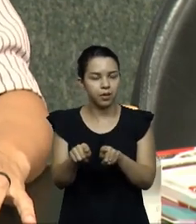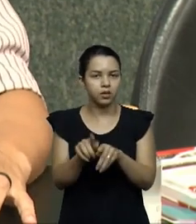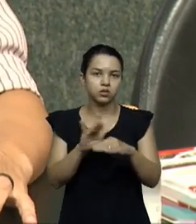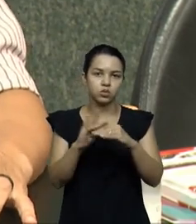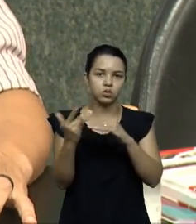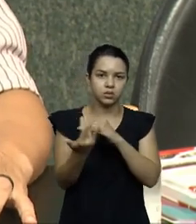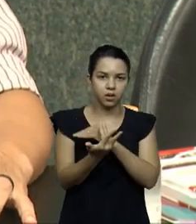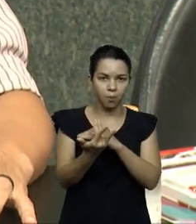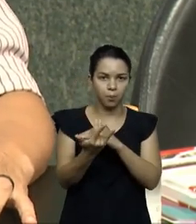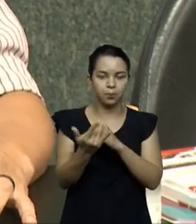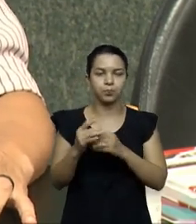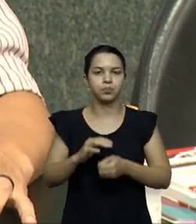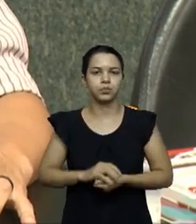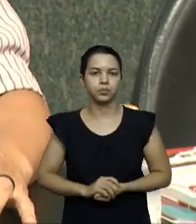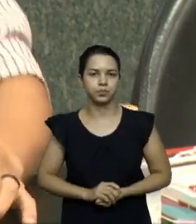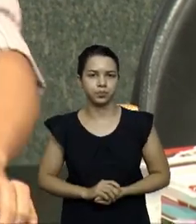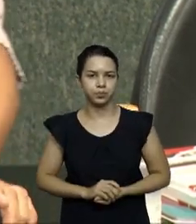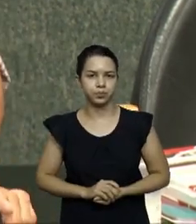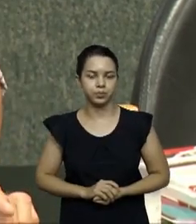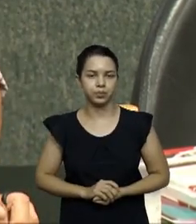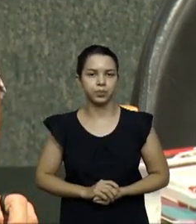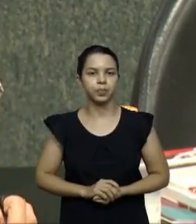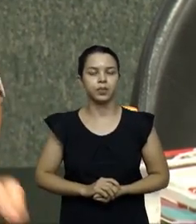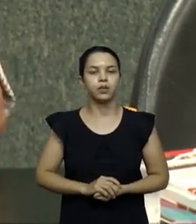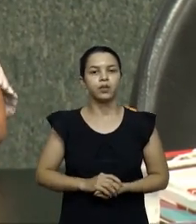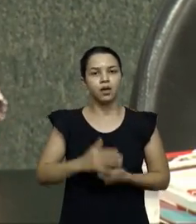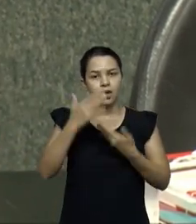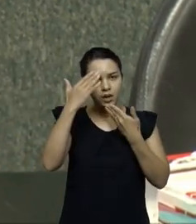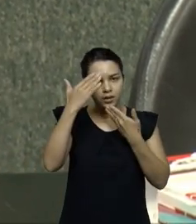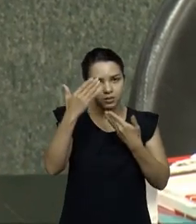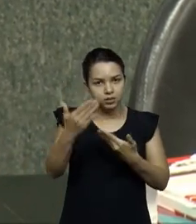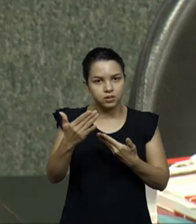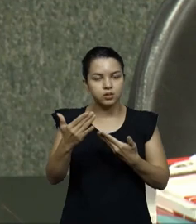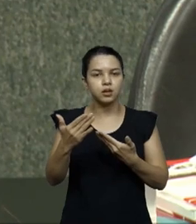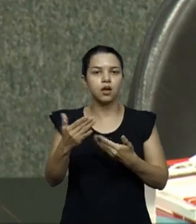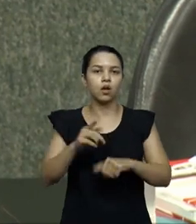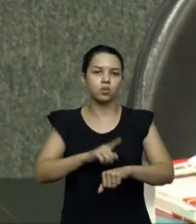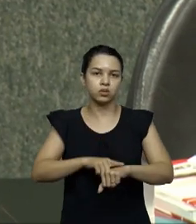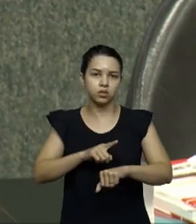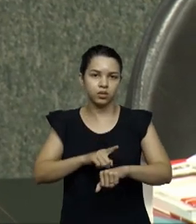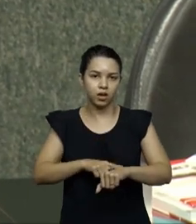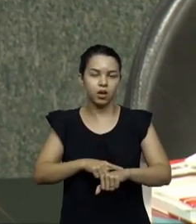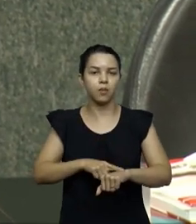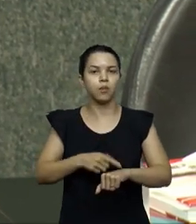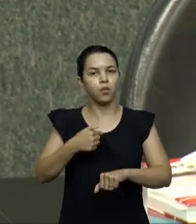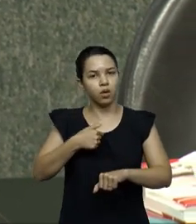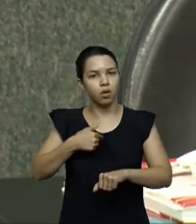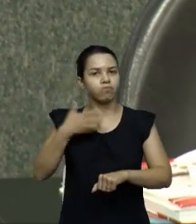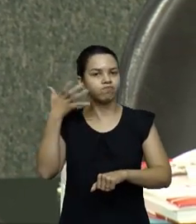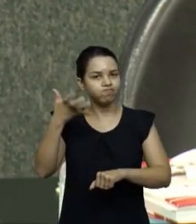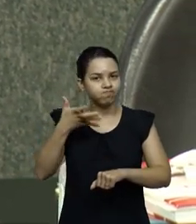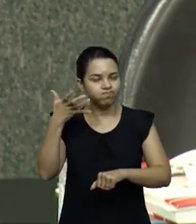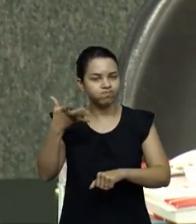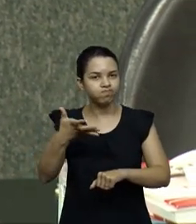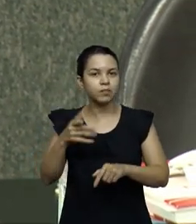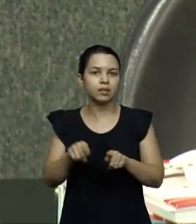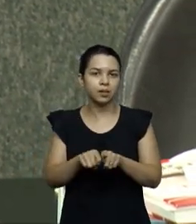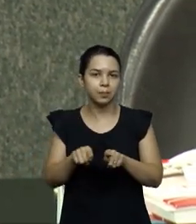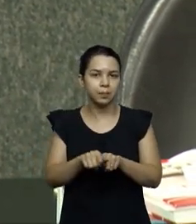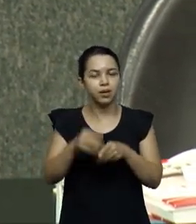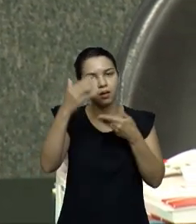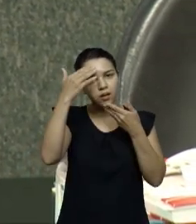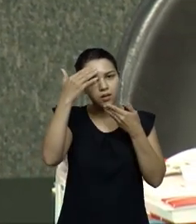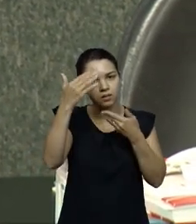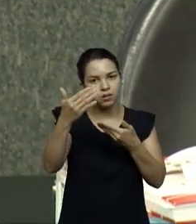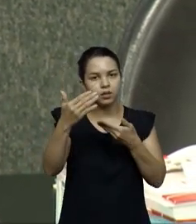é de forma online agradecer o espaço e não poderia deixar de agradecer aqui a